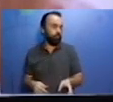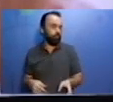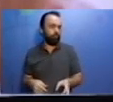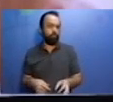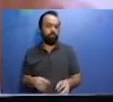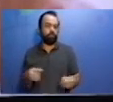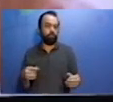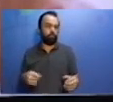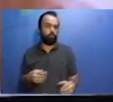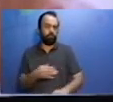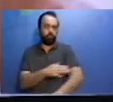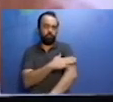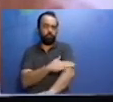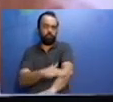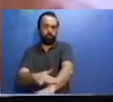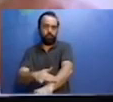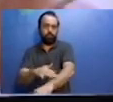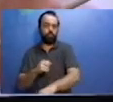casos, na pele.